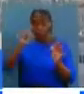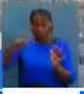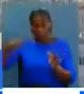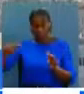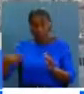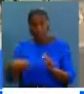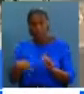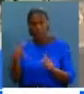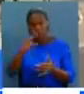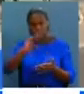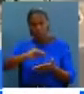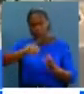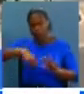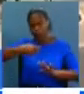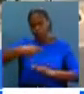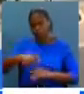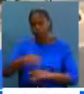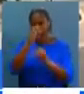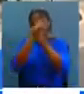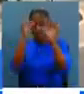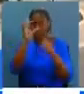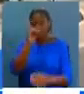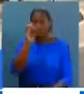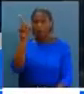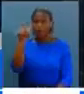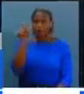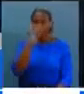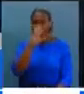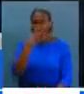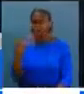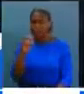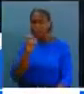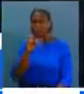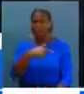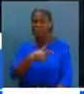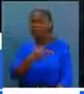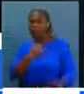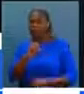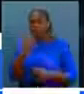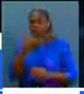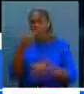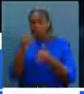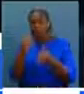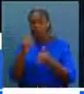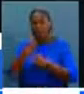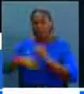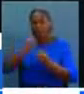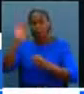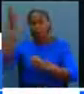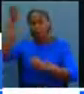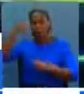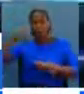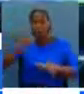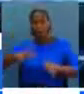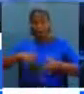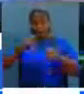especial, haveria mais recursos. Conclui Óscar Santos, que elogia a dinâmica cultural da capital cabo-verdiana hoje